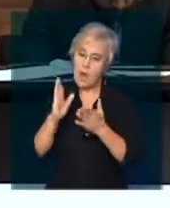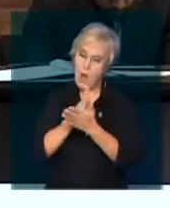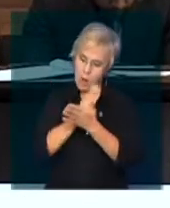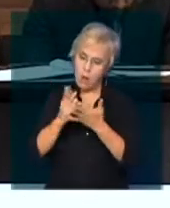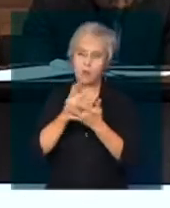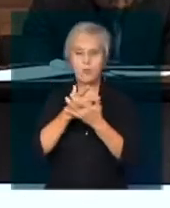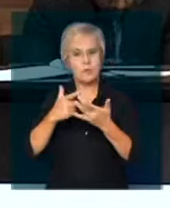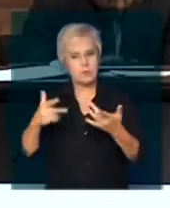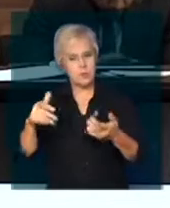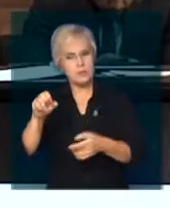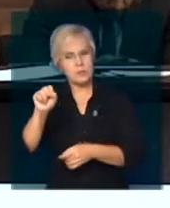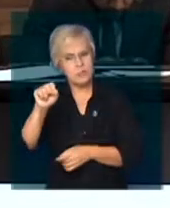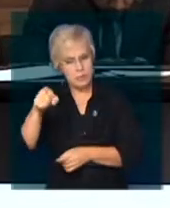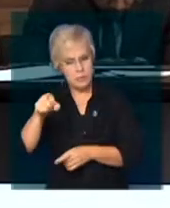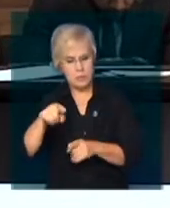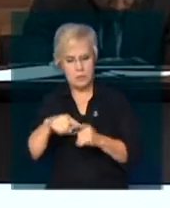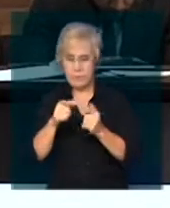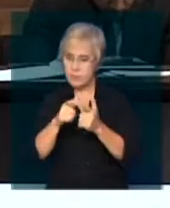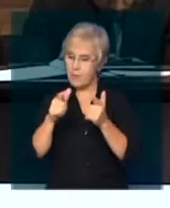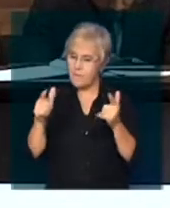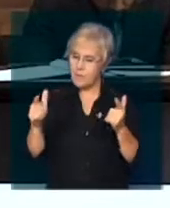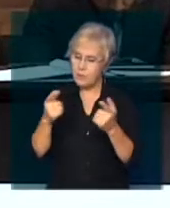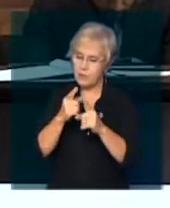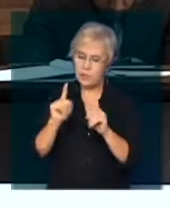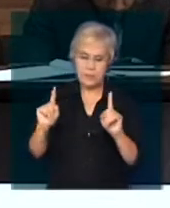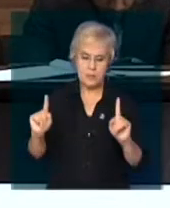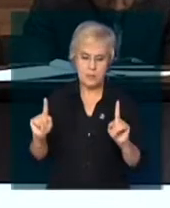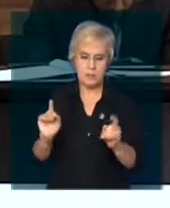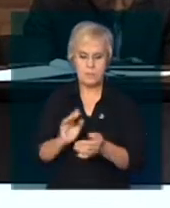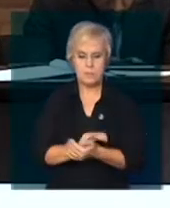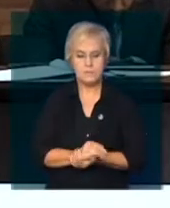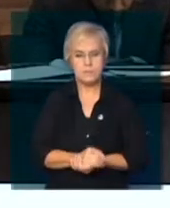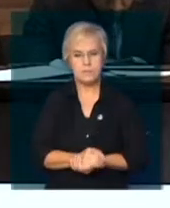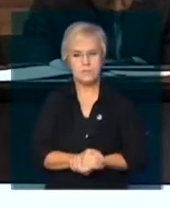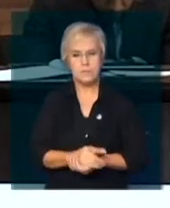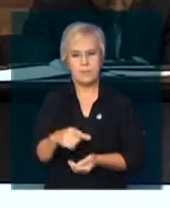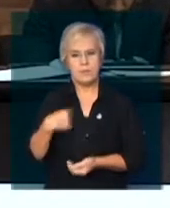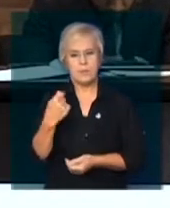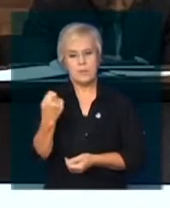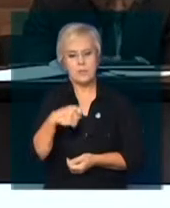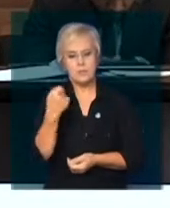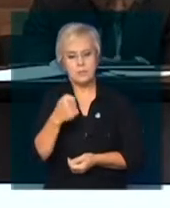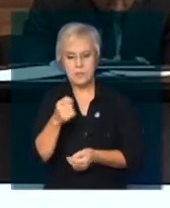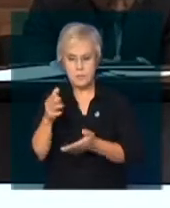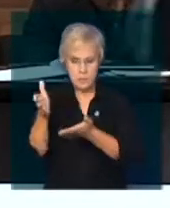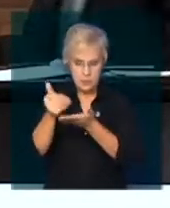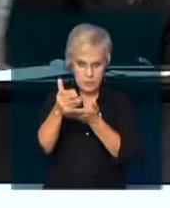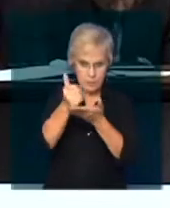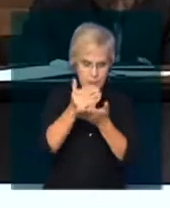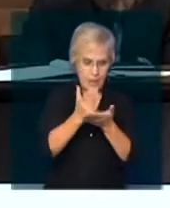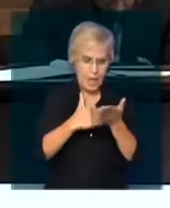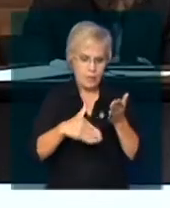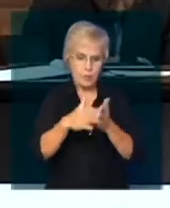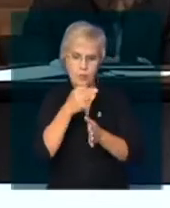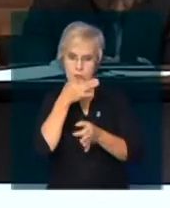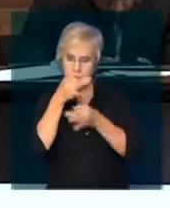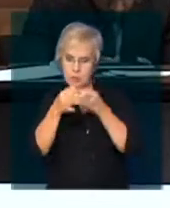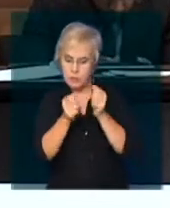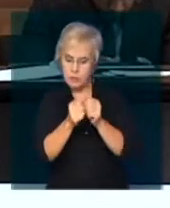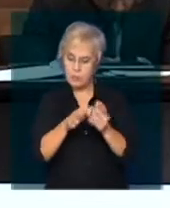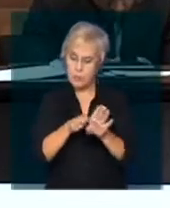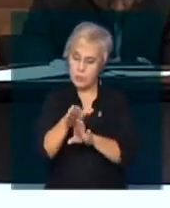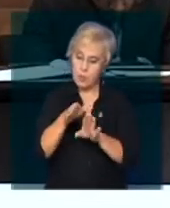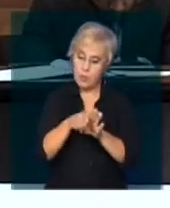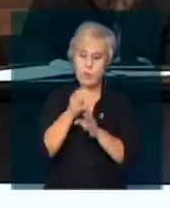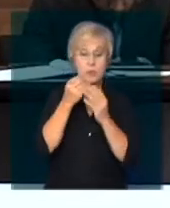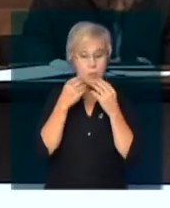deve ter pontos lá que podem ser aproveitados. A gente tem que recolher como sugestão, como de fato é